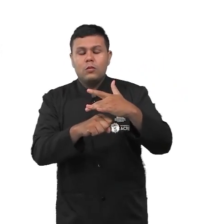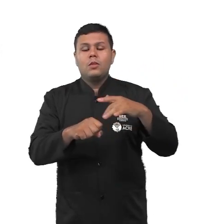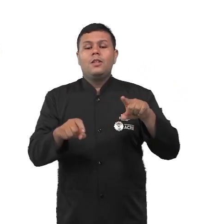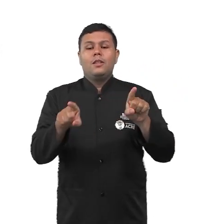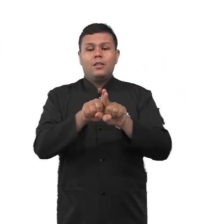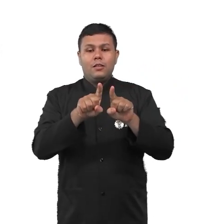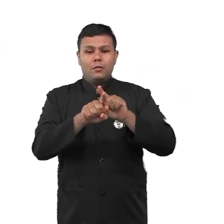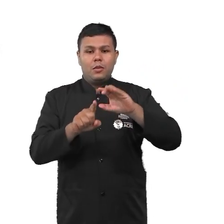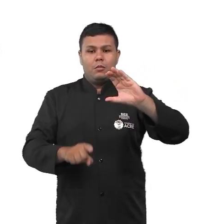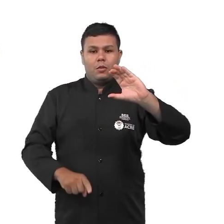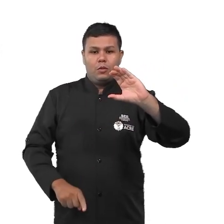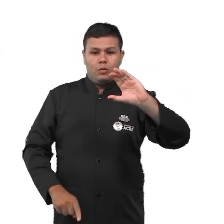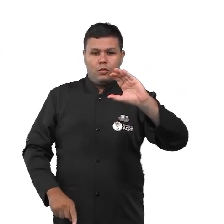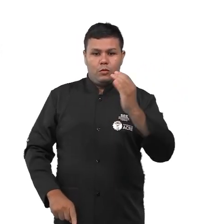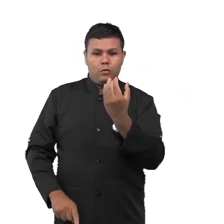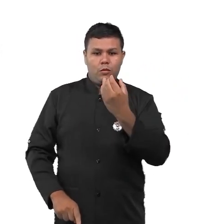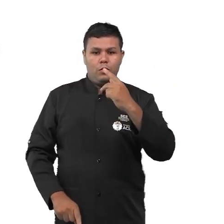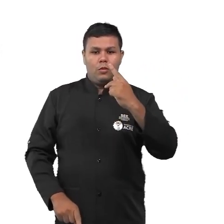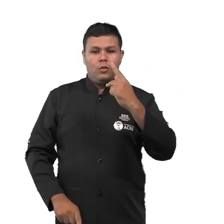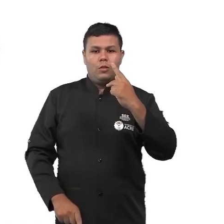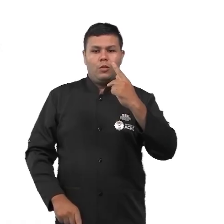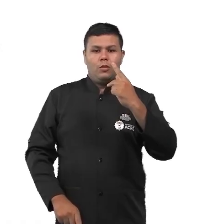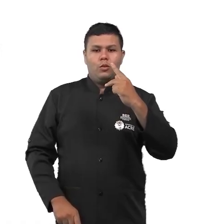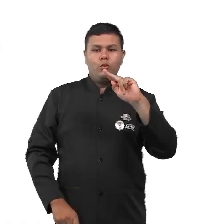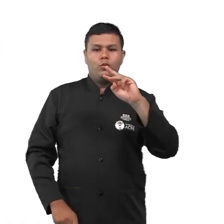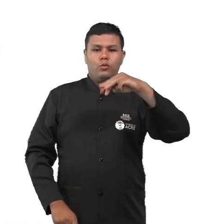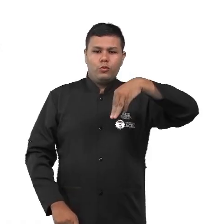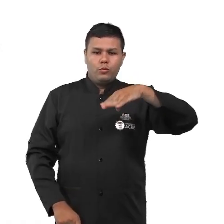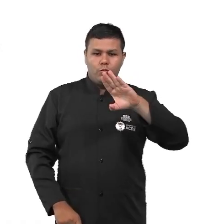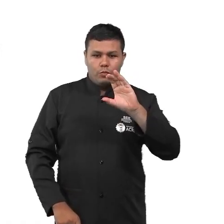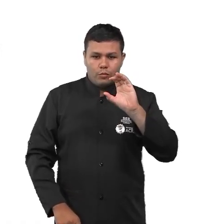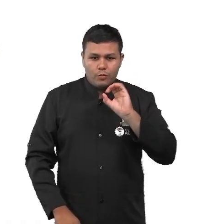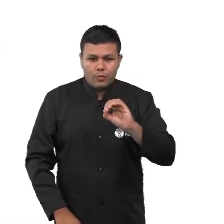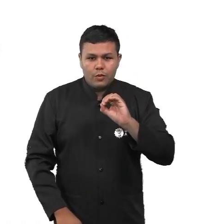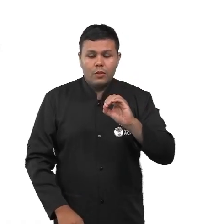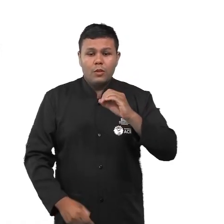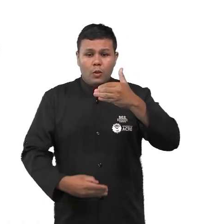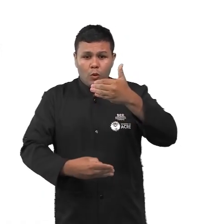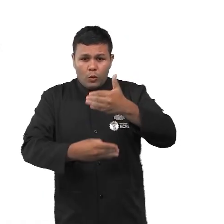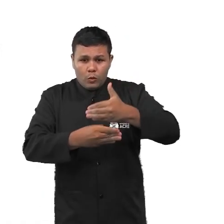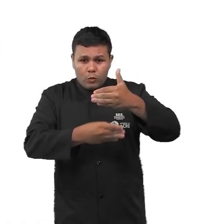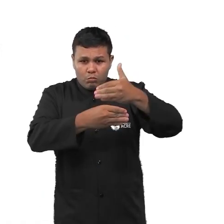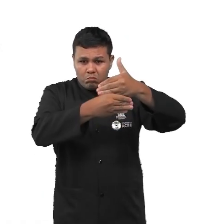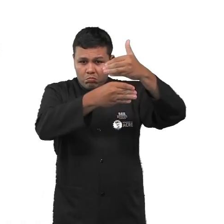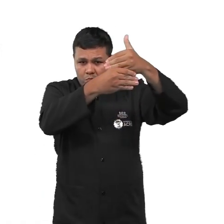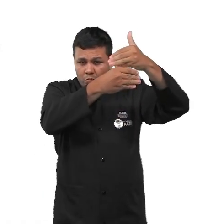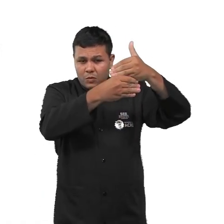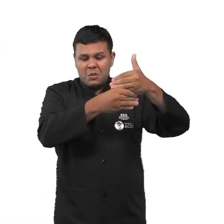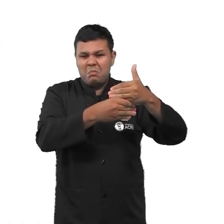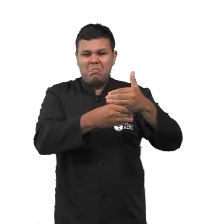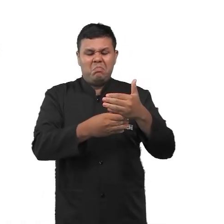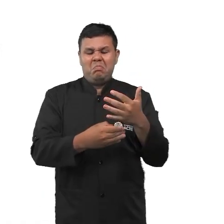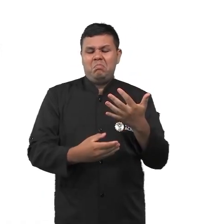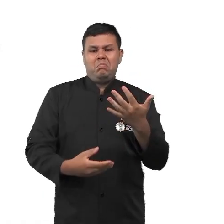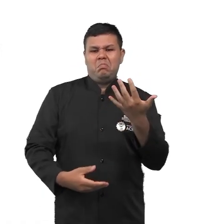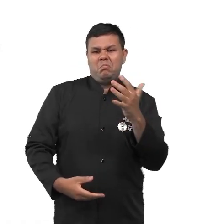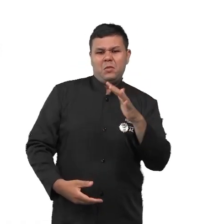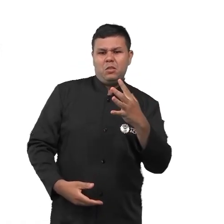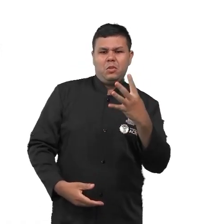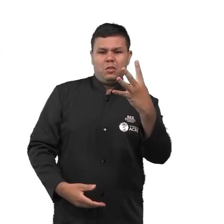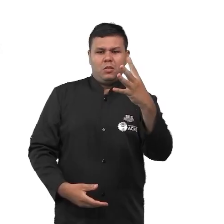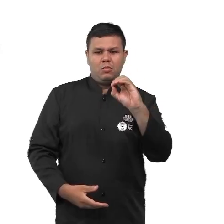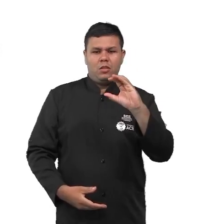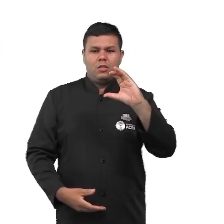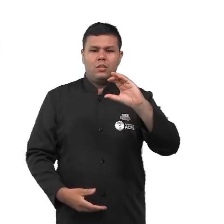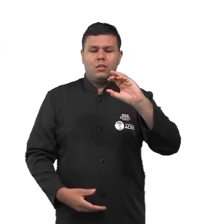chumbo, tá? Ah, professor, mas tem aqui uma parede de concreto. Pessoal, essa parede de concreto, ela tem que ter ali mais ou menos uns 40 centímetros de